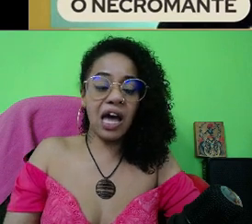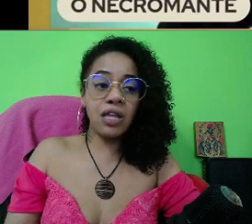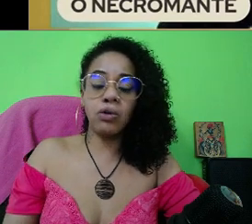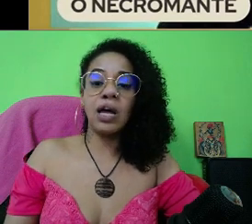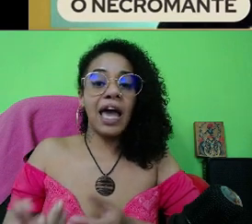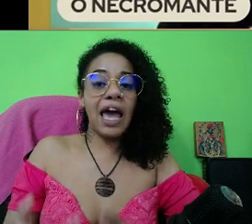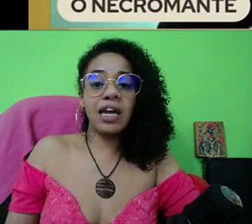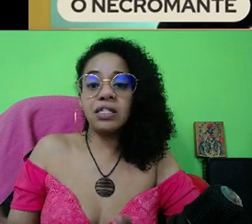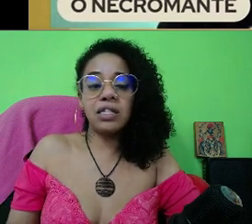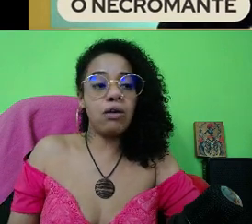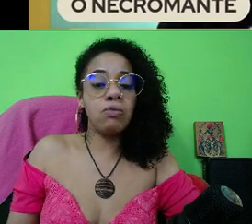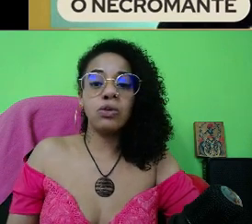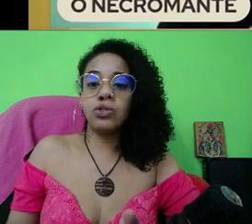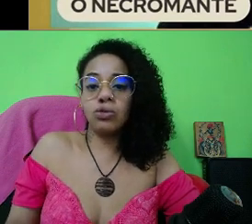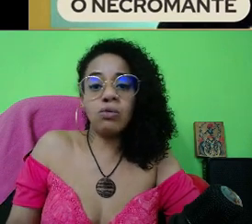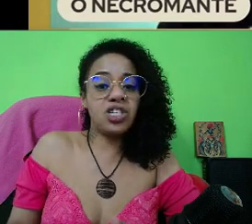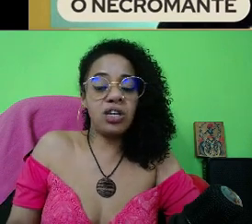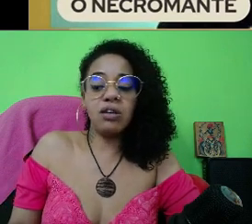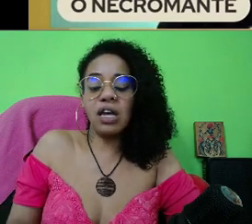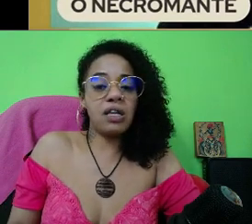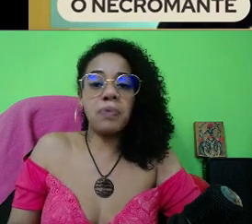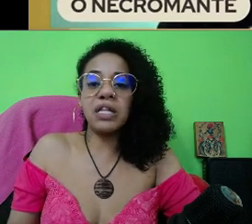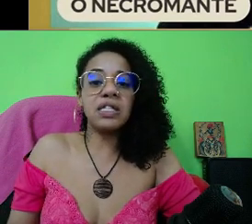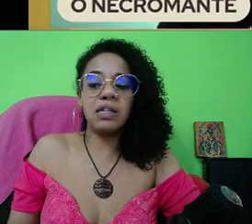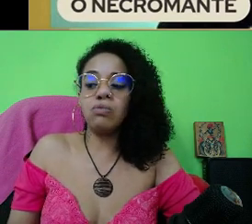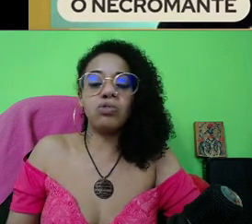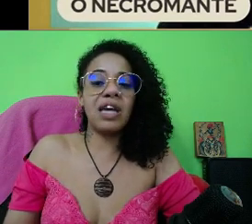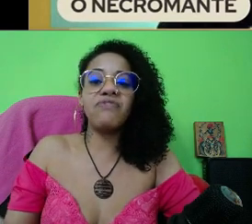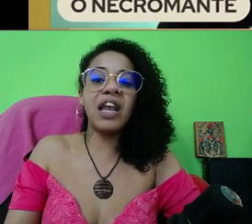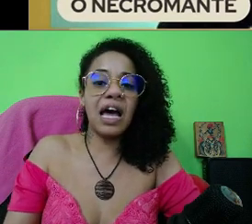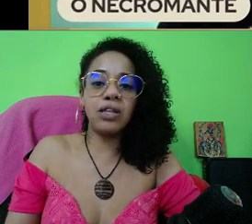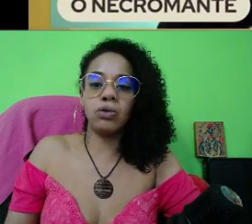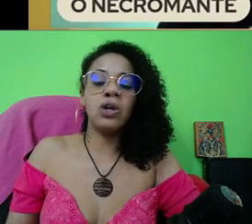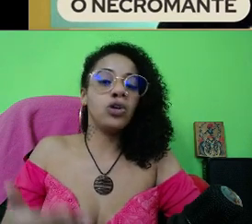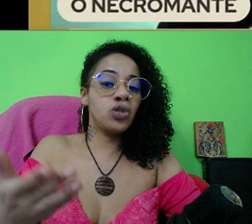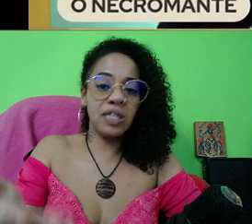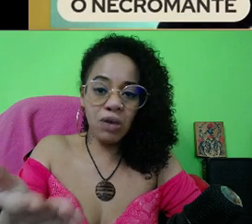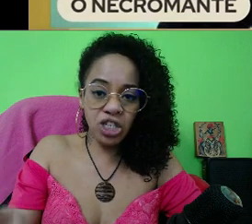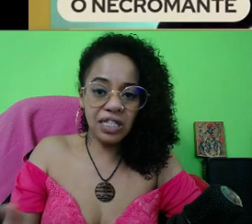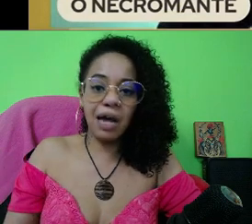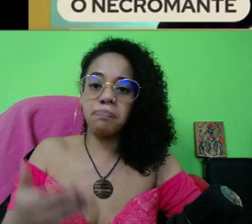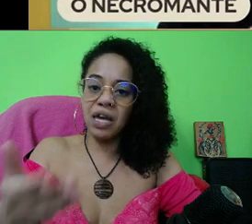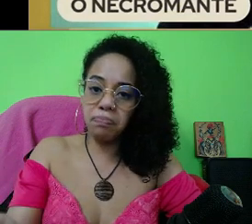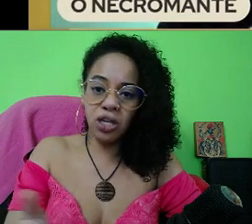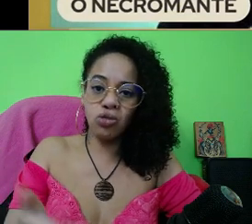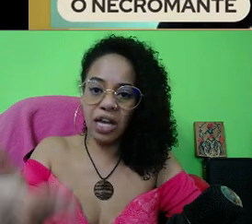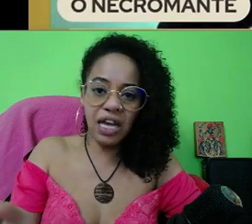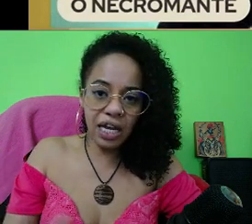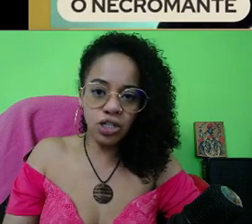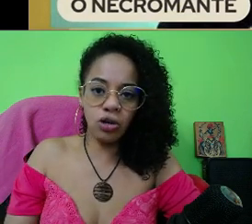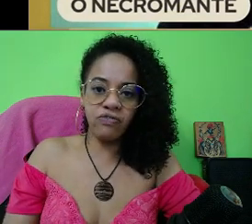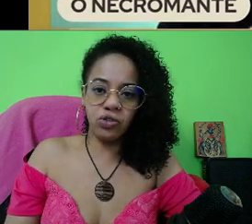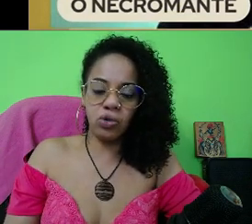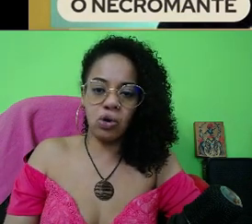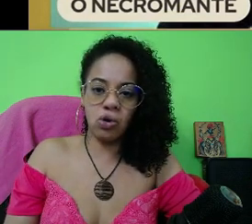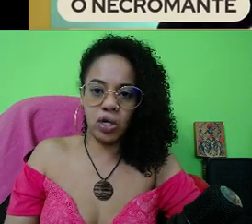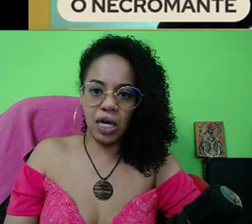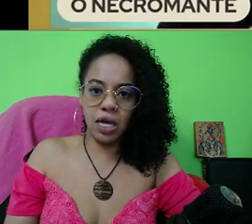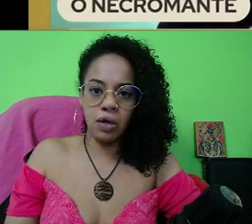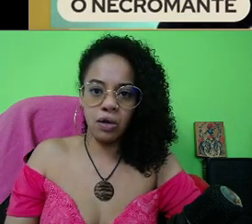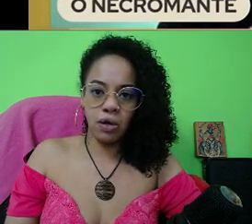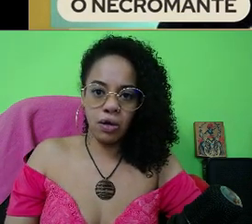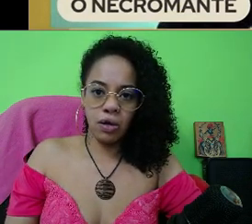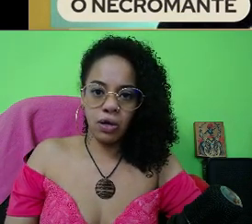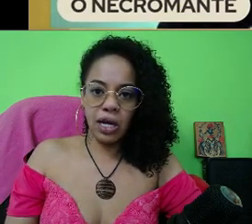entendeu errado é questão sua de interpretação do que é falado no seu WhatsApp repito Leia lá de novo tudo